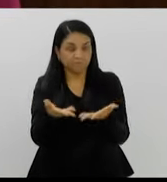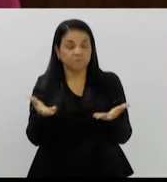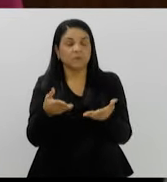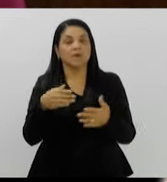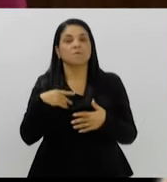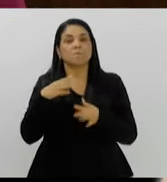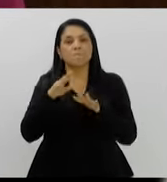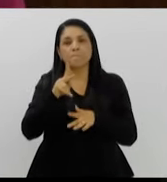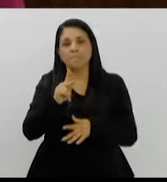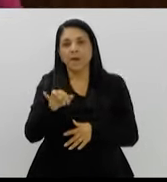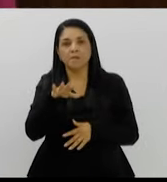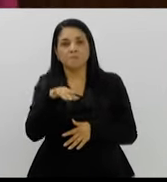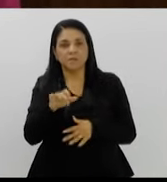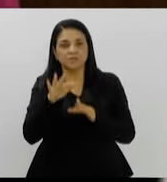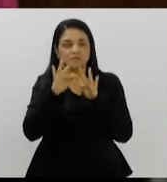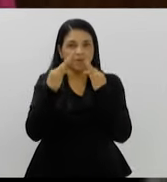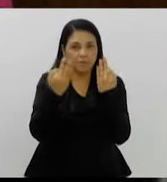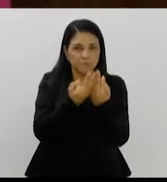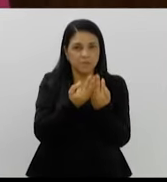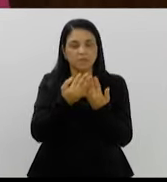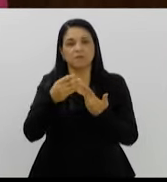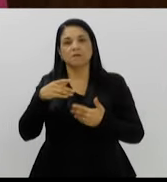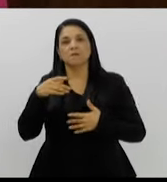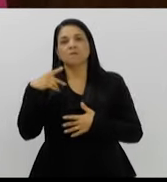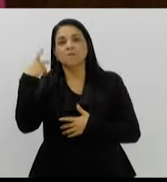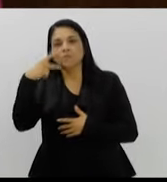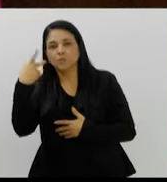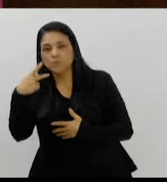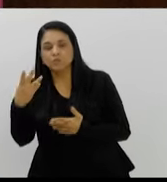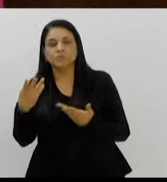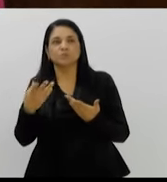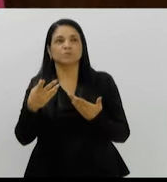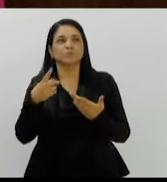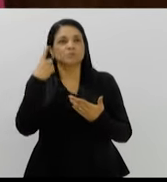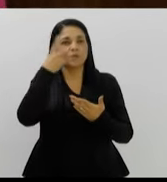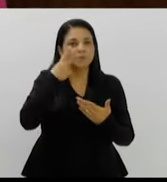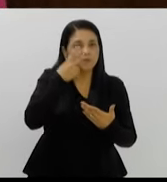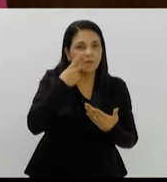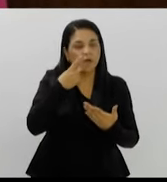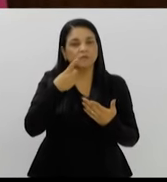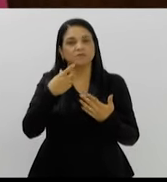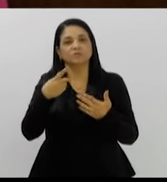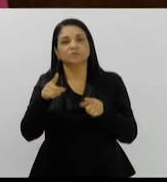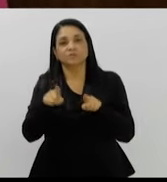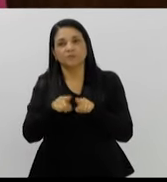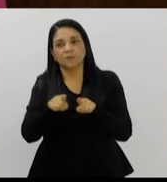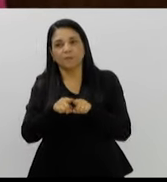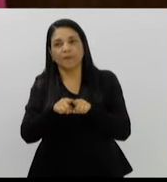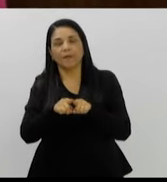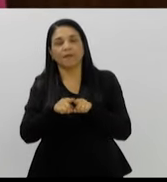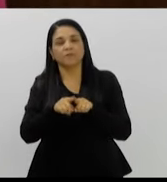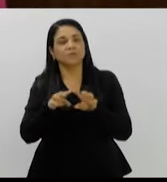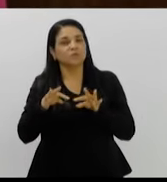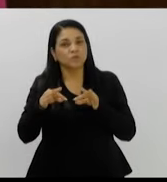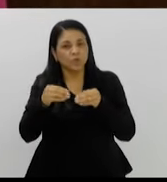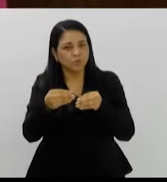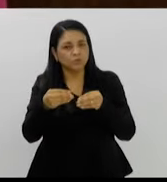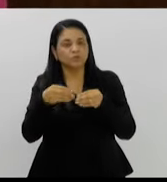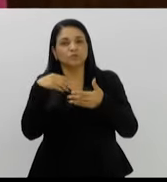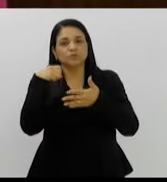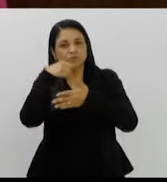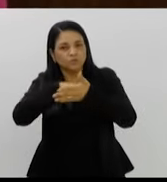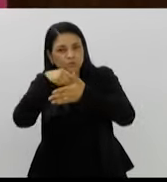parlamentares Poder Executivo enfim nós vamos juntos e não vamos deixar que essa